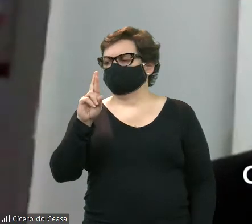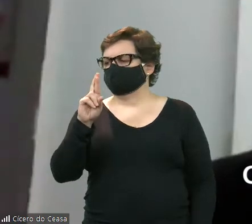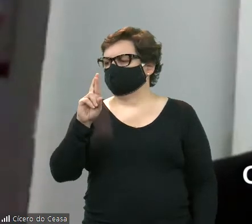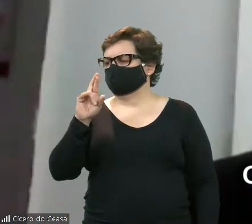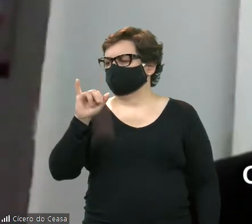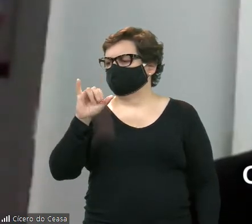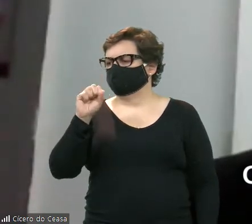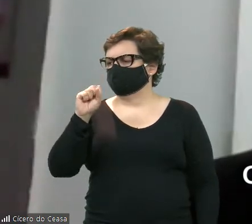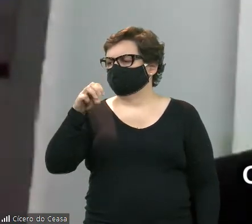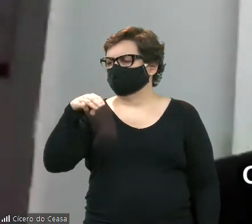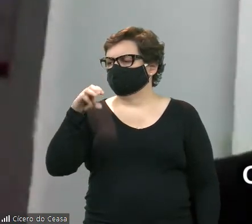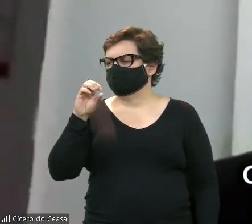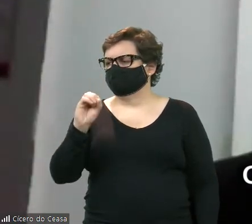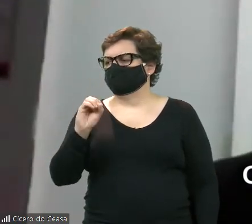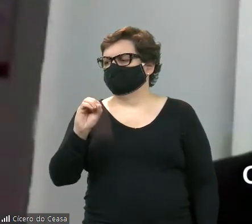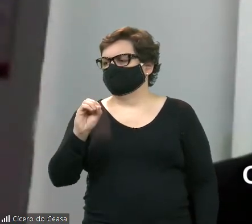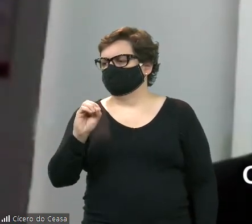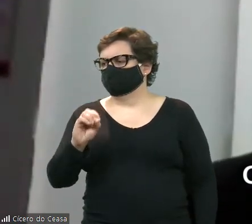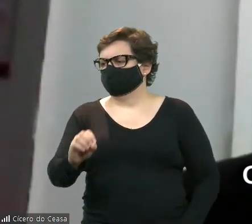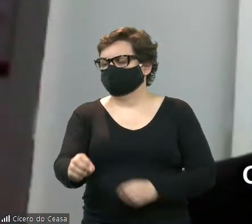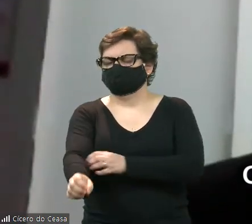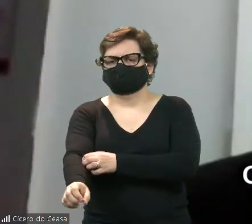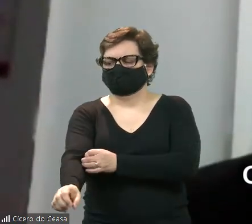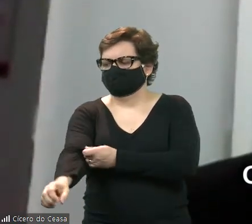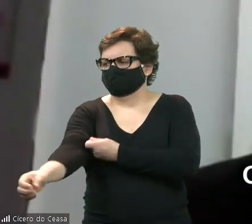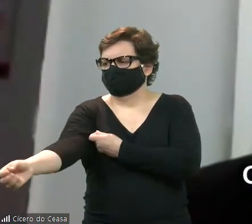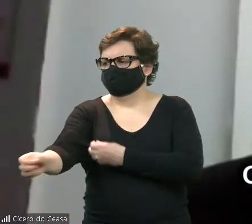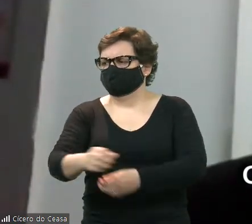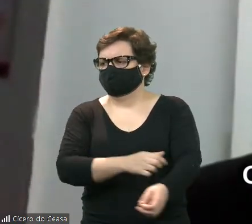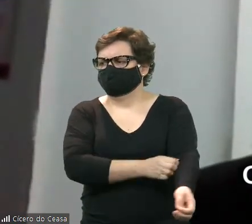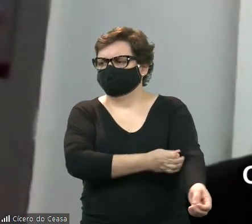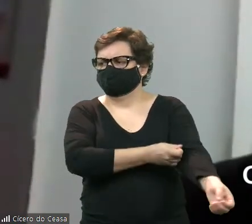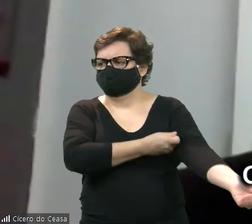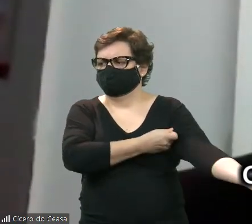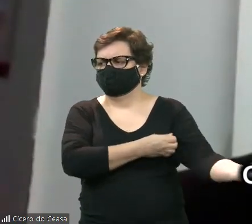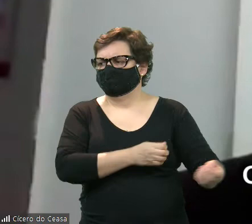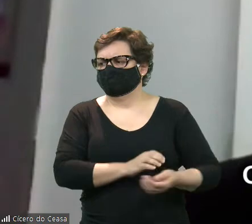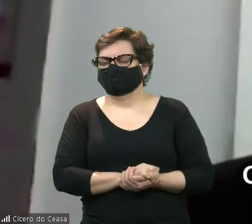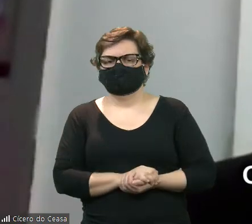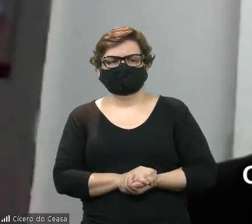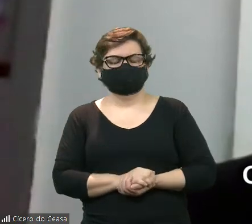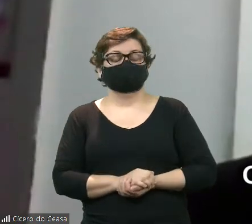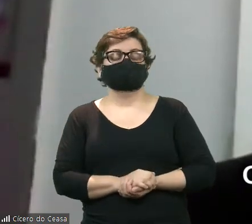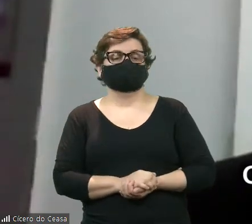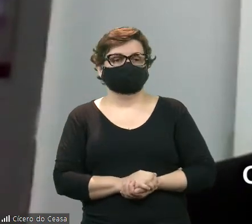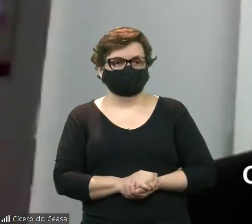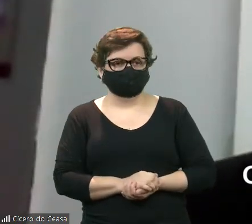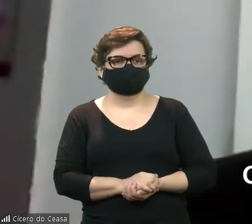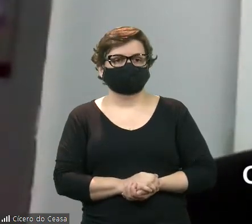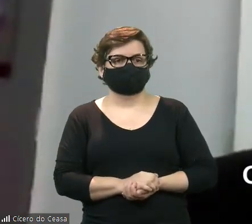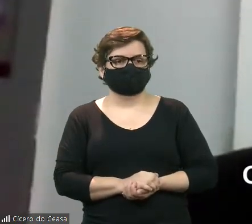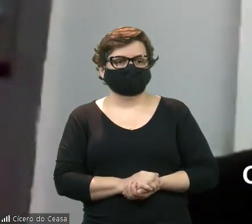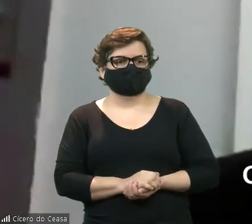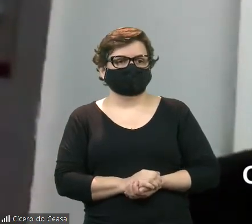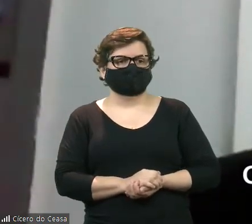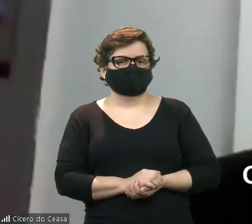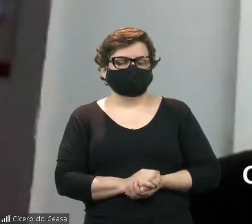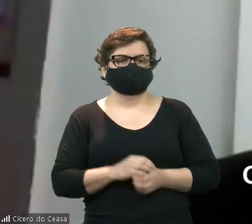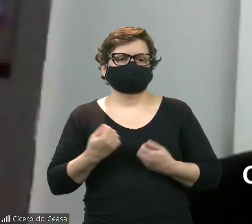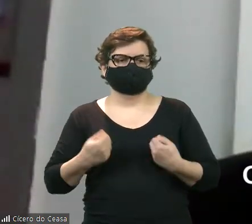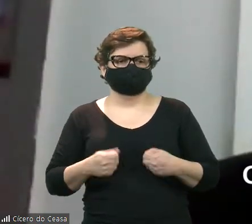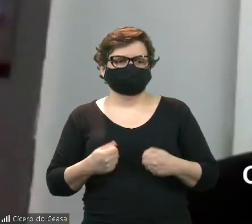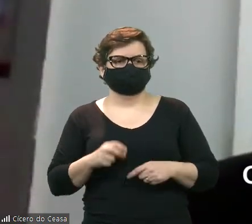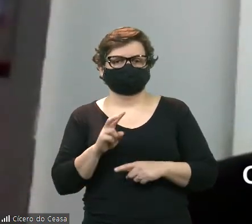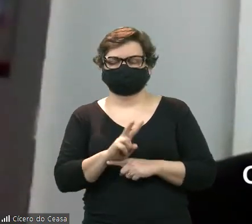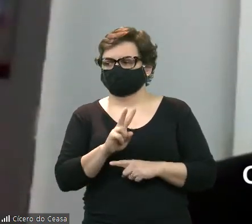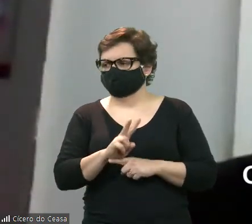E agora, ainda mais que nós estamos vendo aí, se Deus quiser, será concluído o tratamento de esgoto da nossa